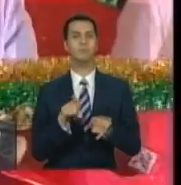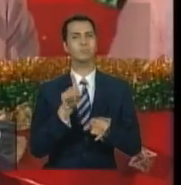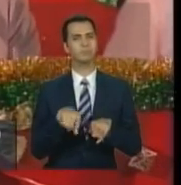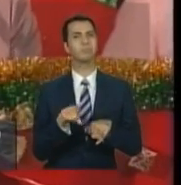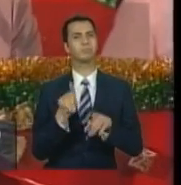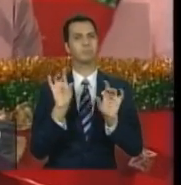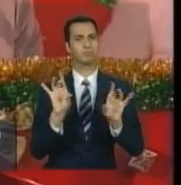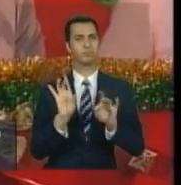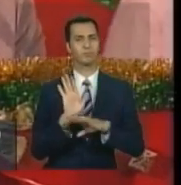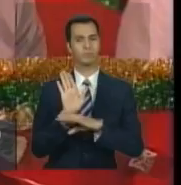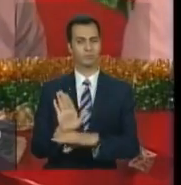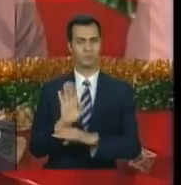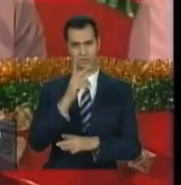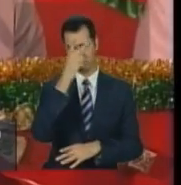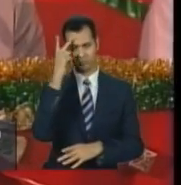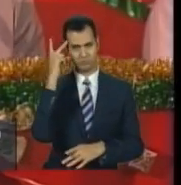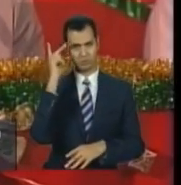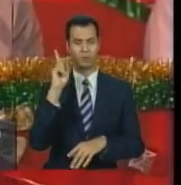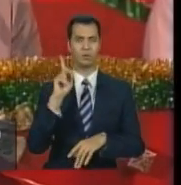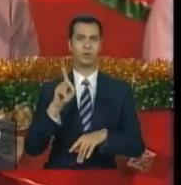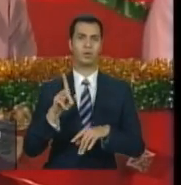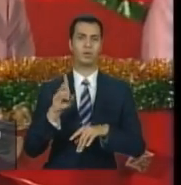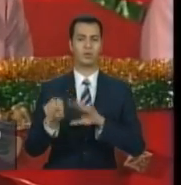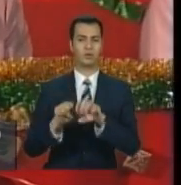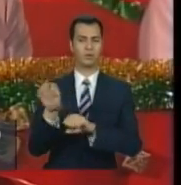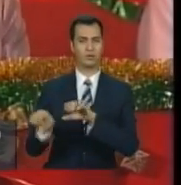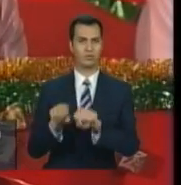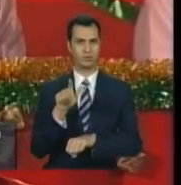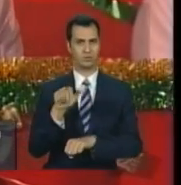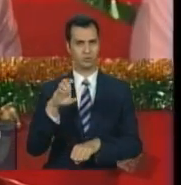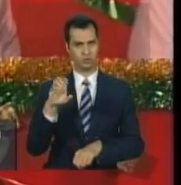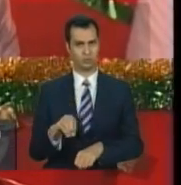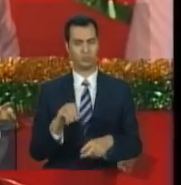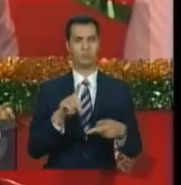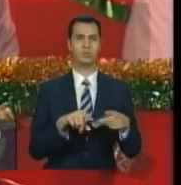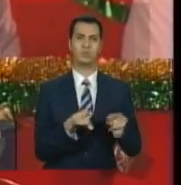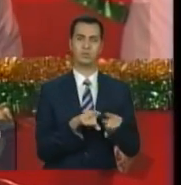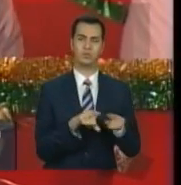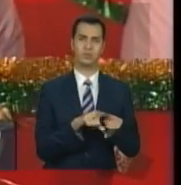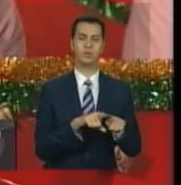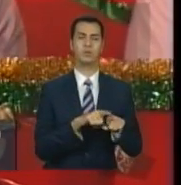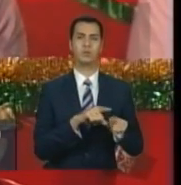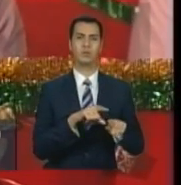Queria cumprimentar também o padre Lúcio Júlio Lancelotti,